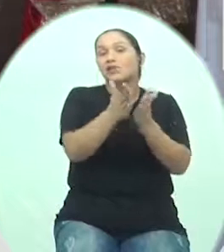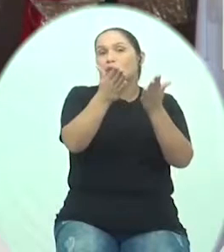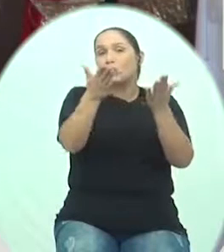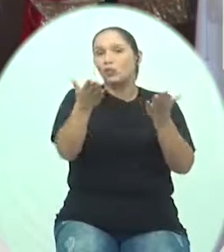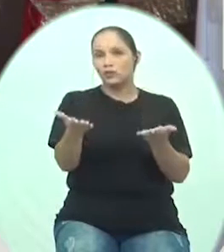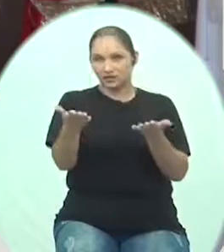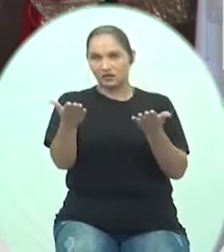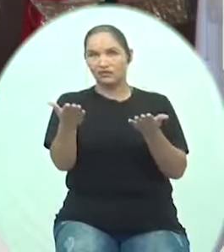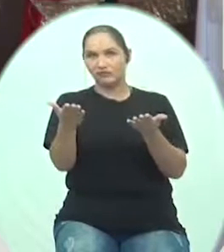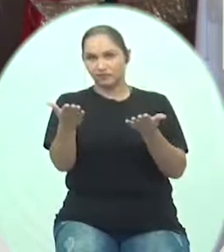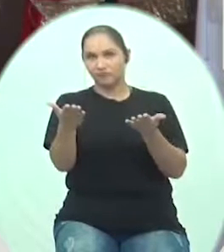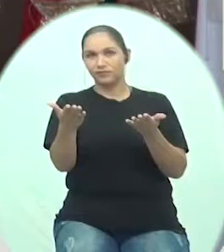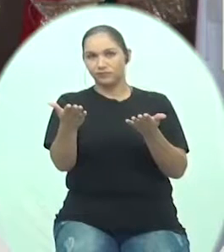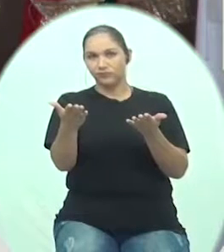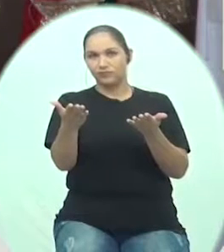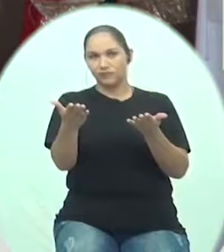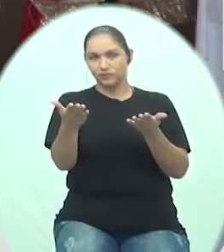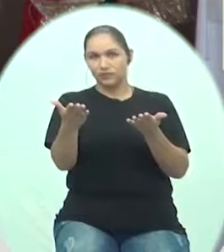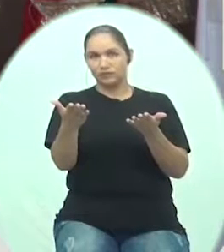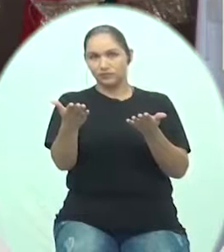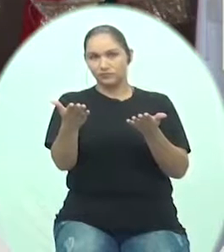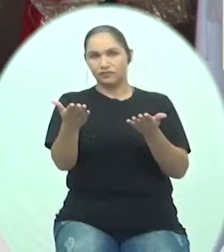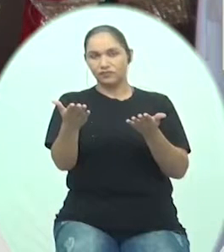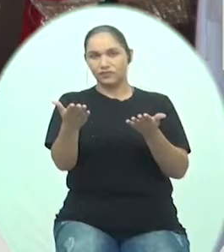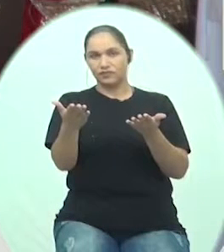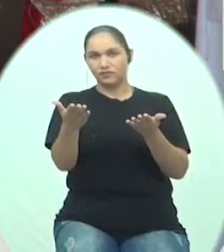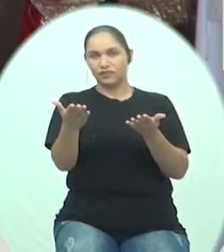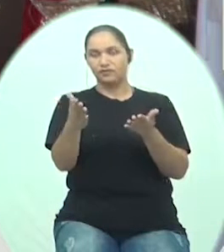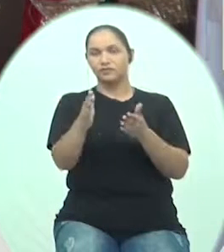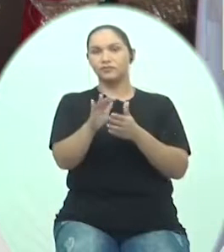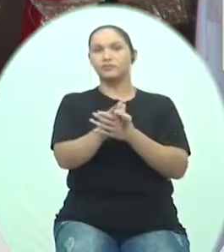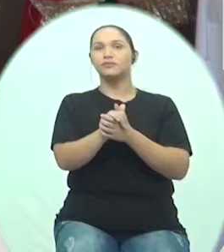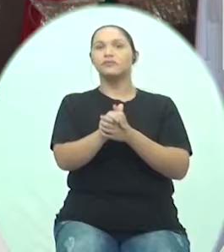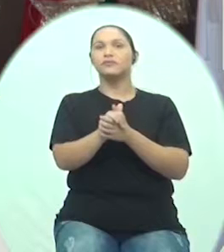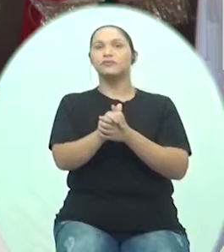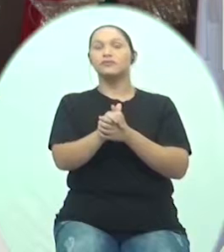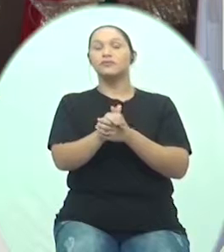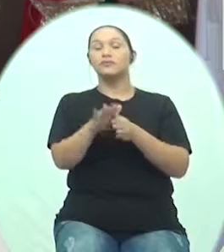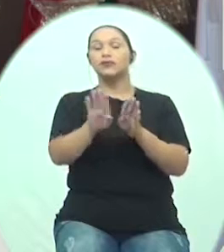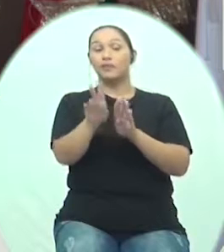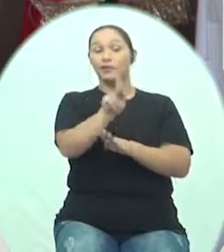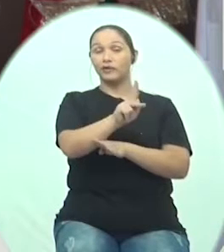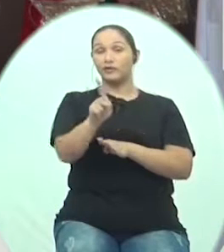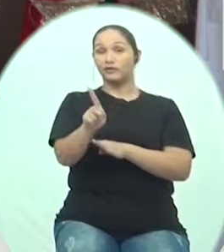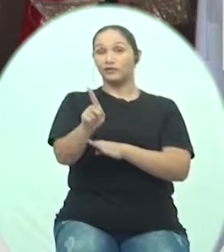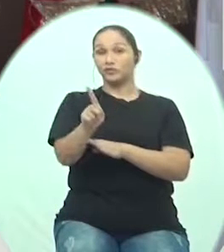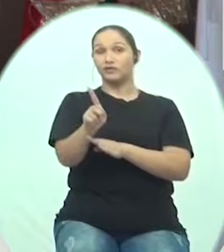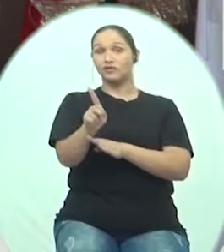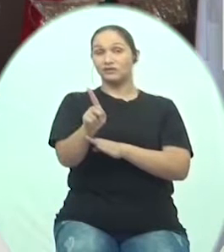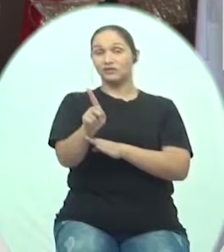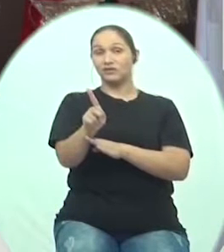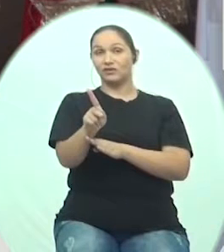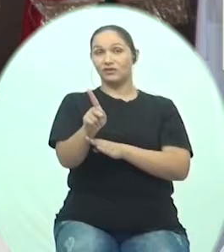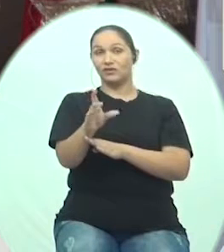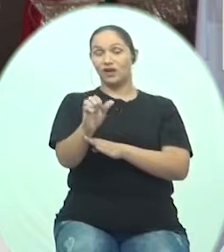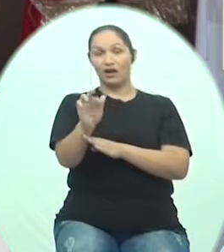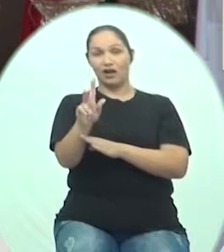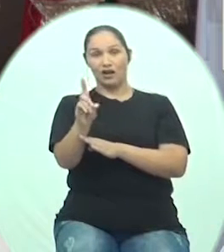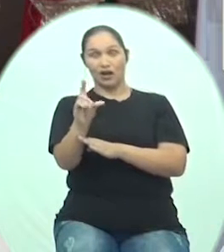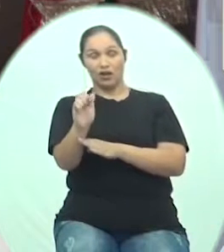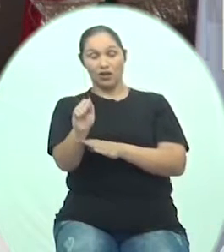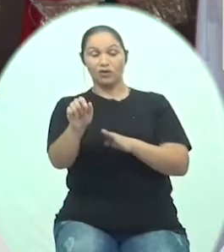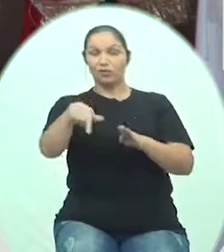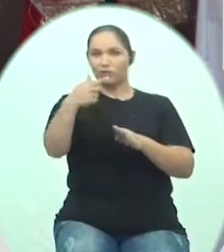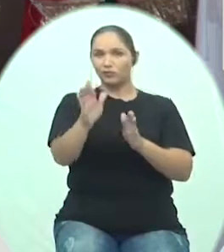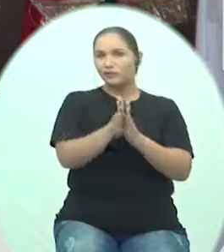ré e do professor Carola da Universidade dos subterrâneos da história as trabalhadoras das minas do carvão de Santa